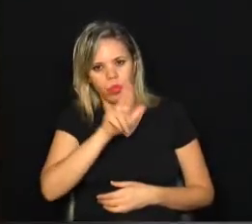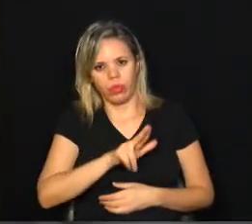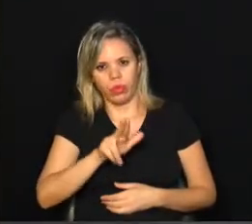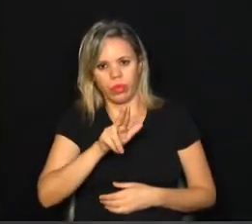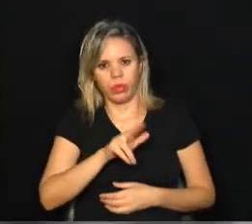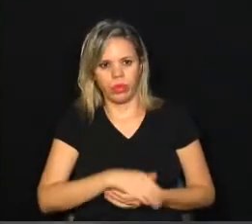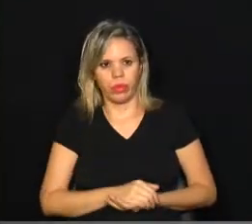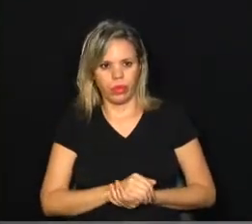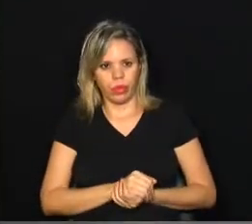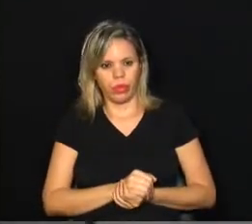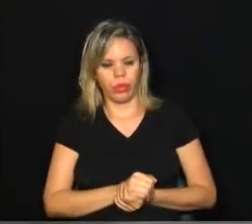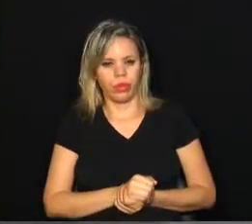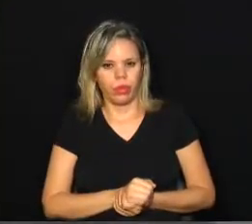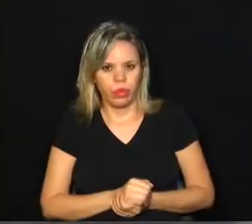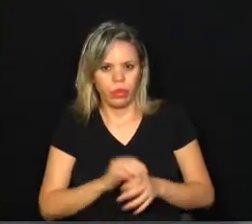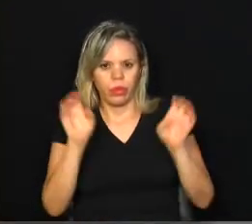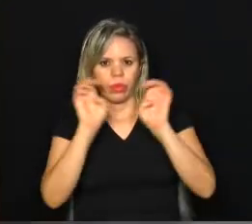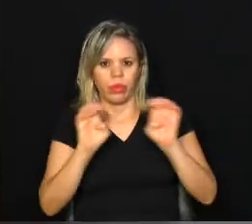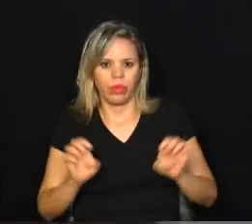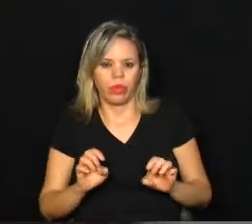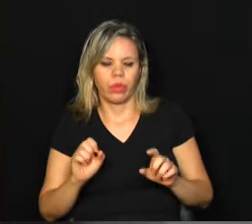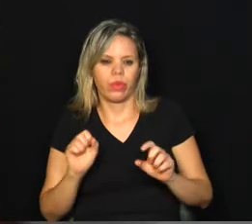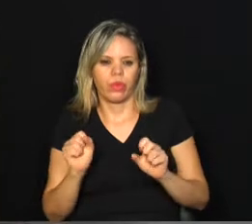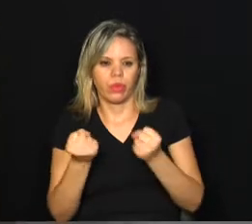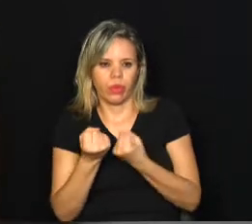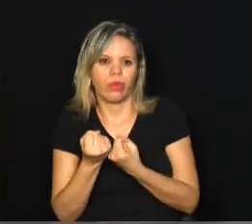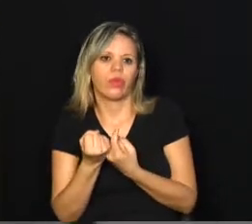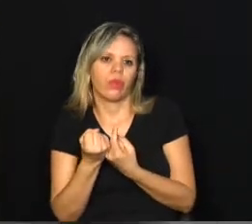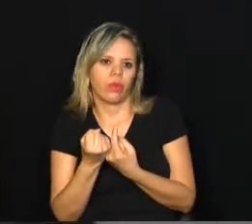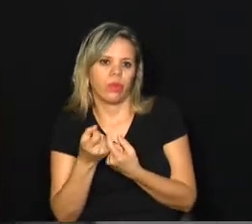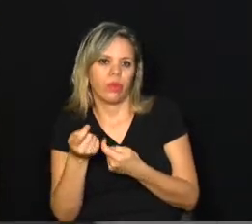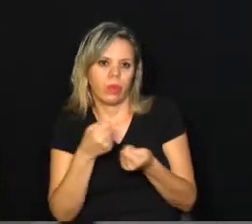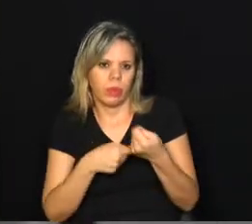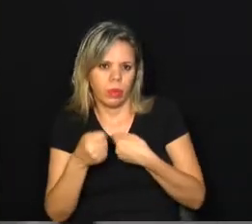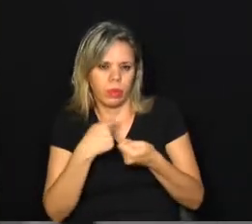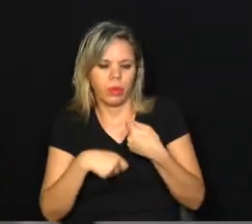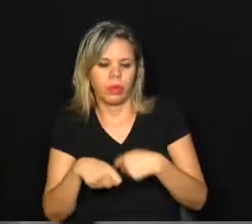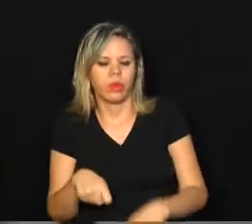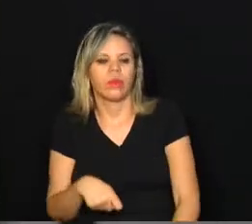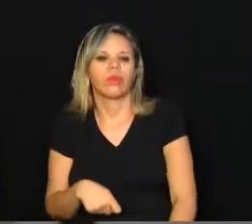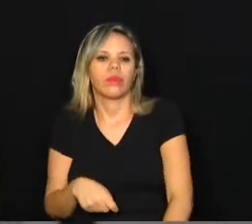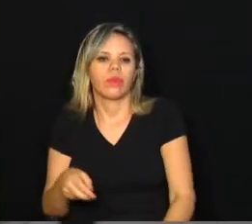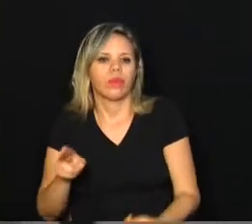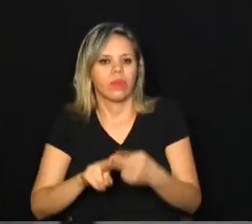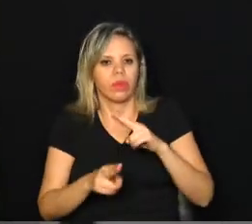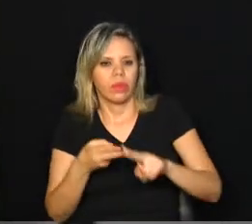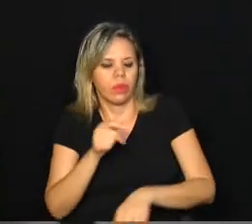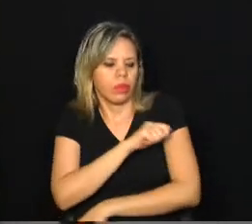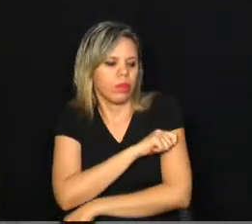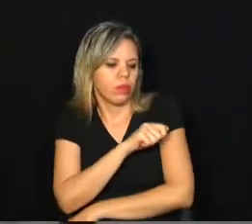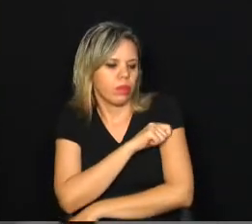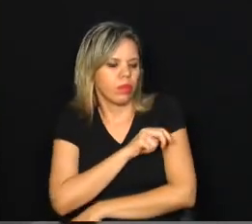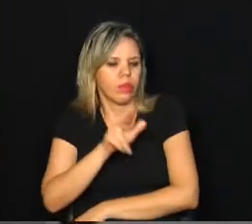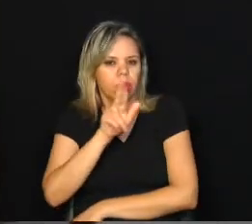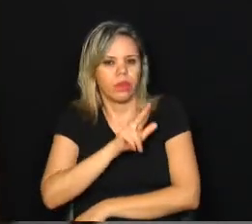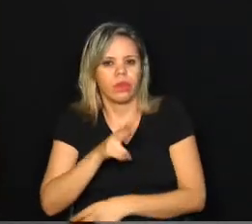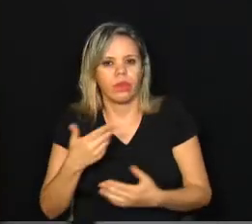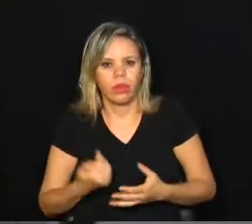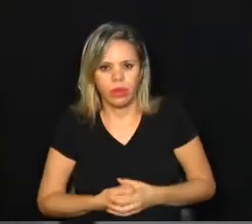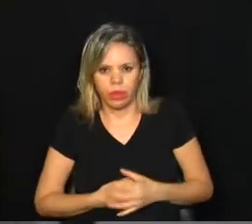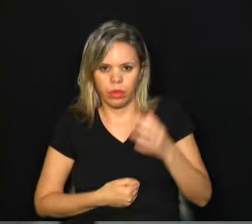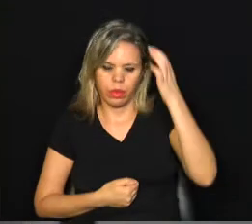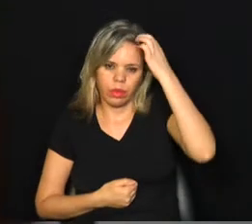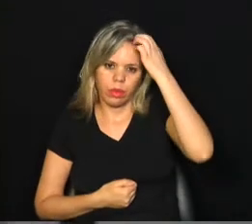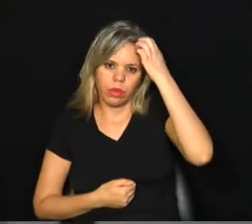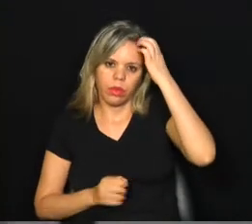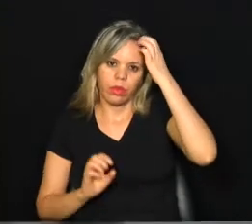para a estrutura socioeconômica através destes talentos, desses alunos que saem da universidade, né? Ocorre